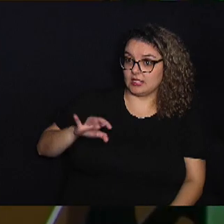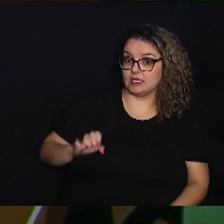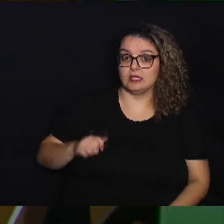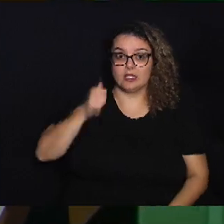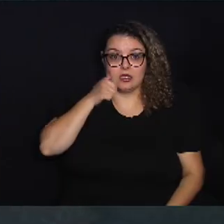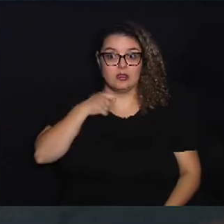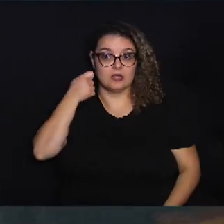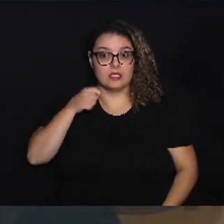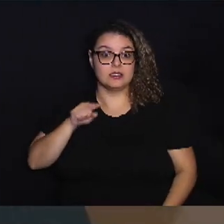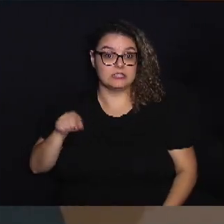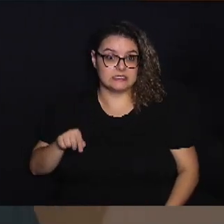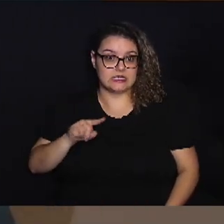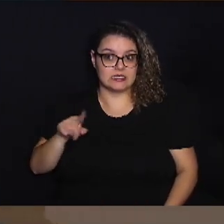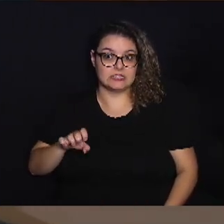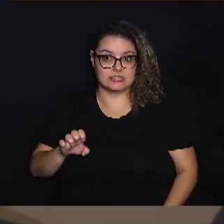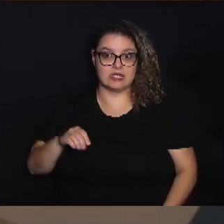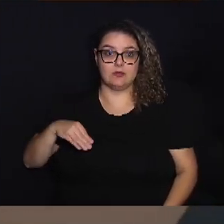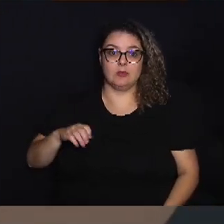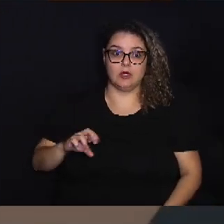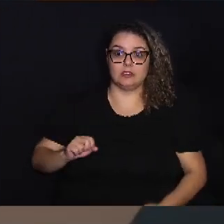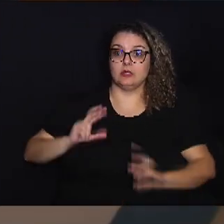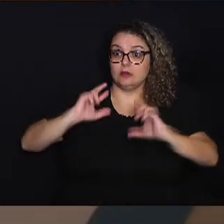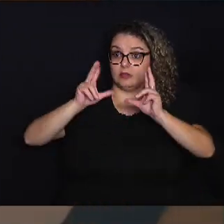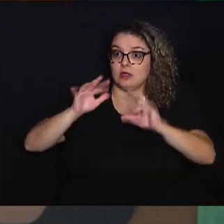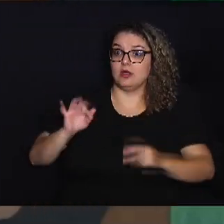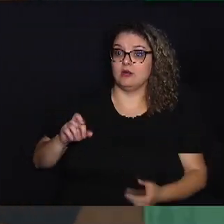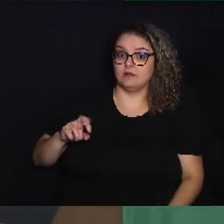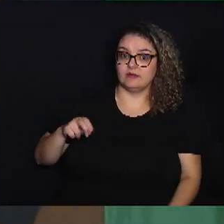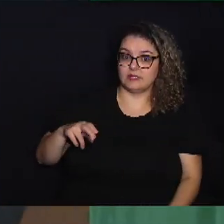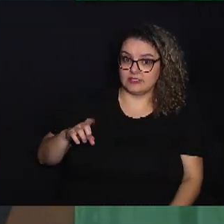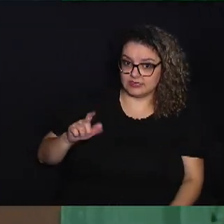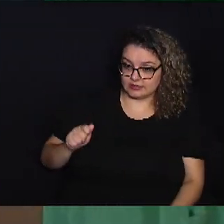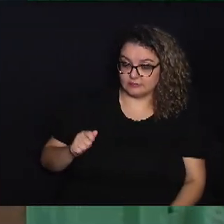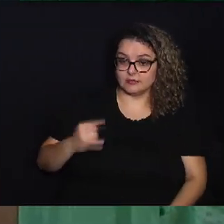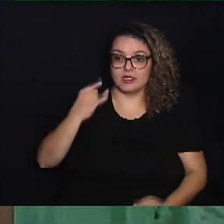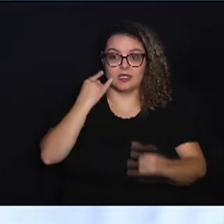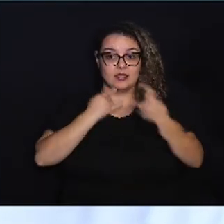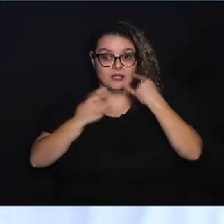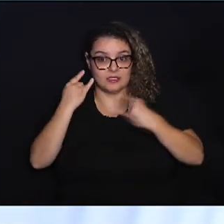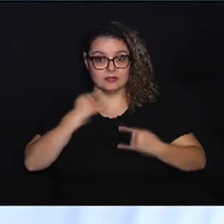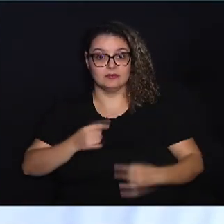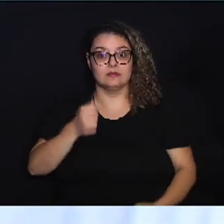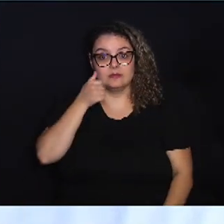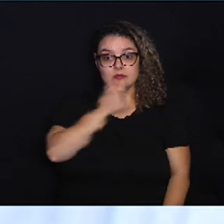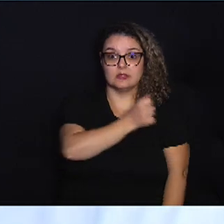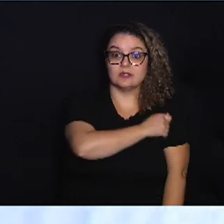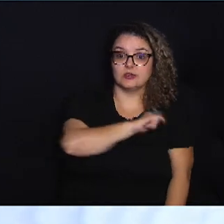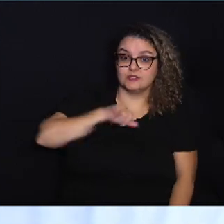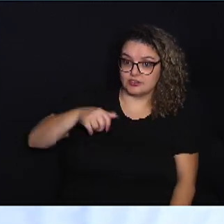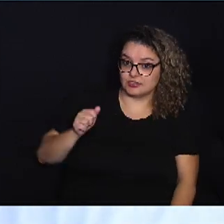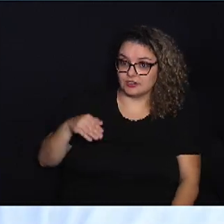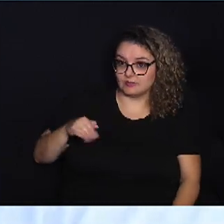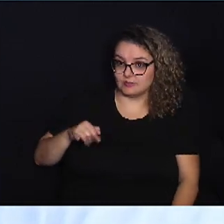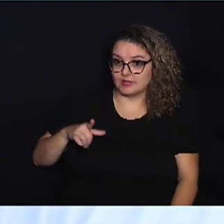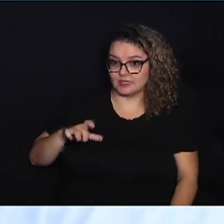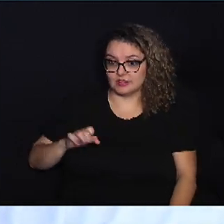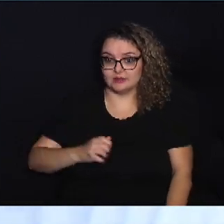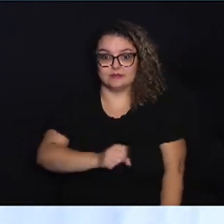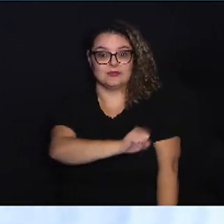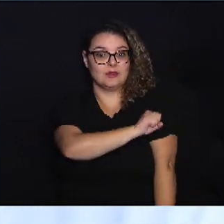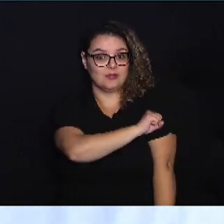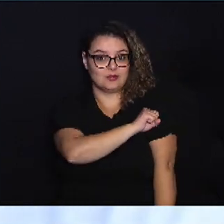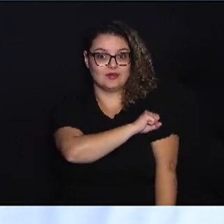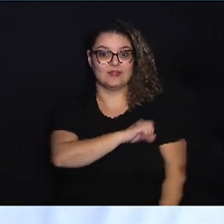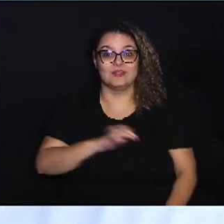Zezé Mota e a jogadora de vôlei Fernanda Garay. Inspiração para a aluna Jamile do 8º ano, que sonha em vestir